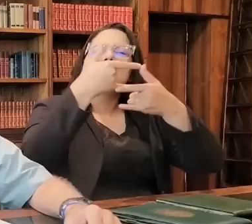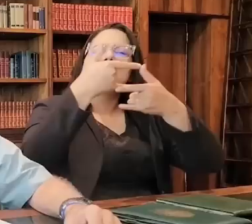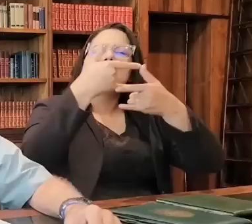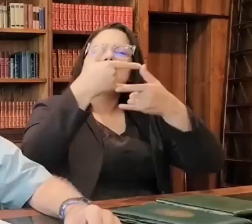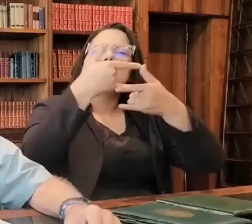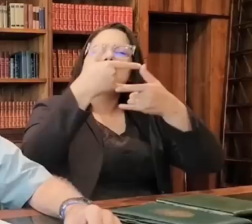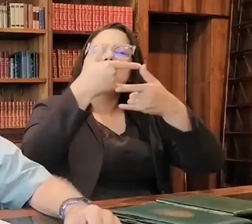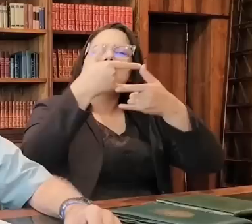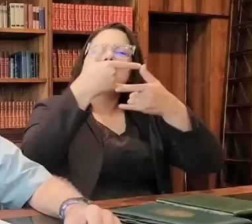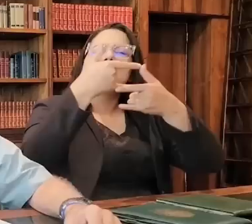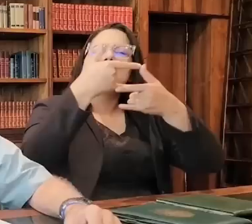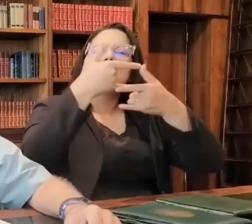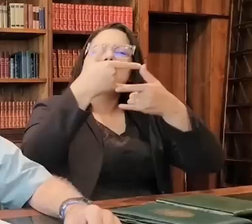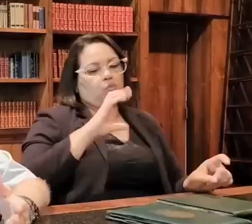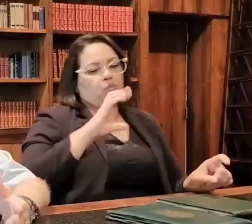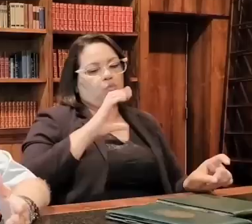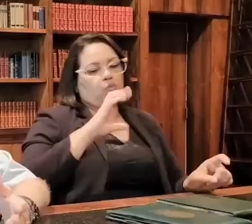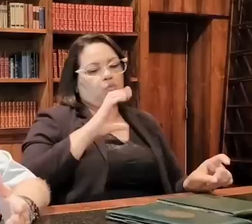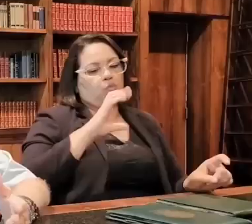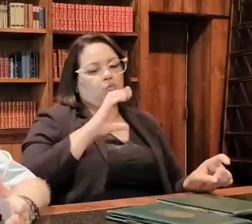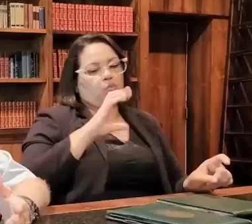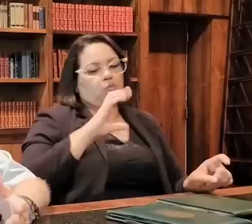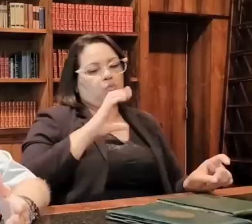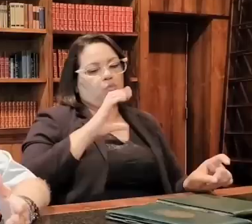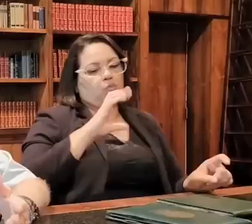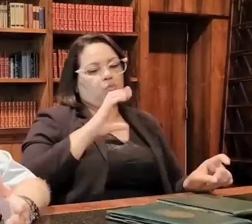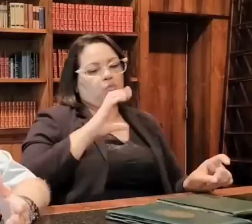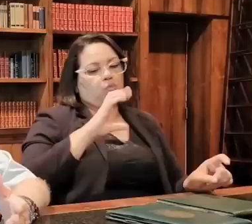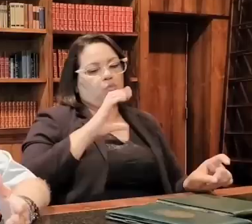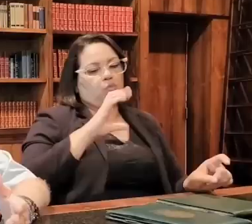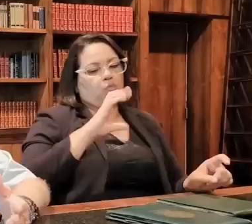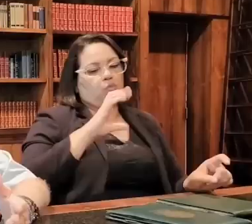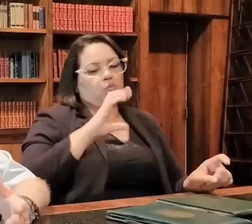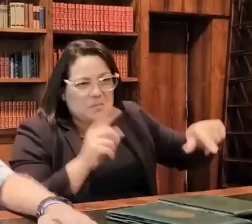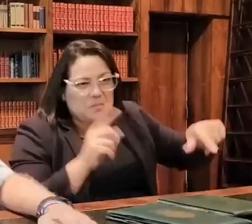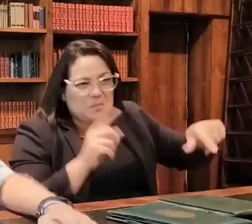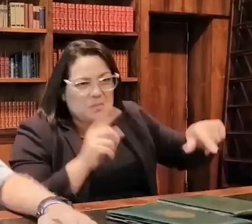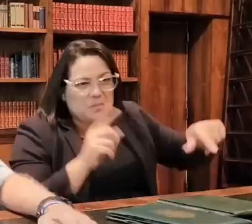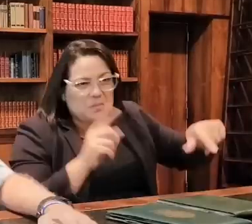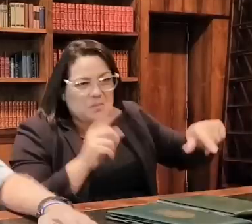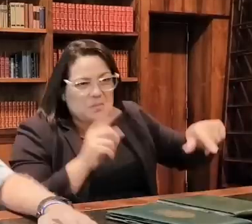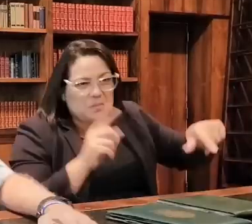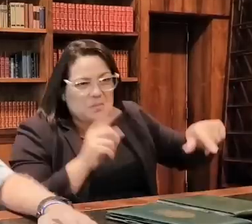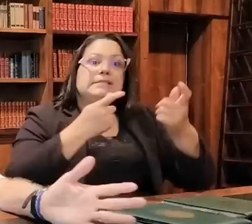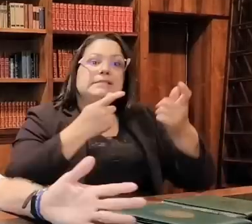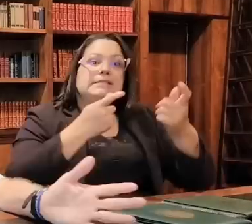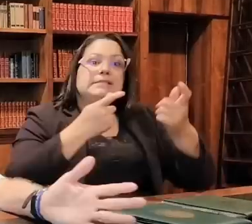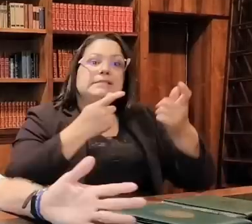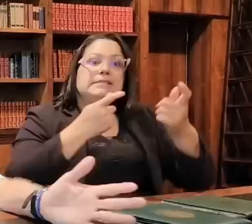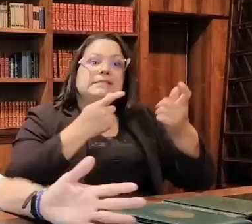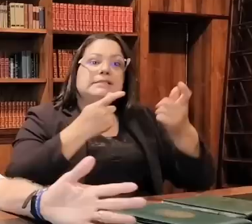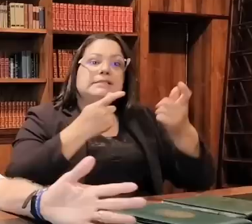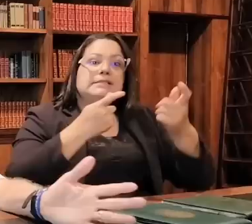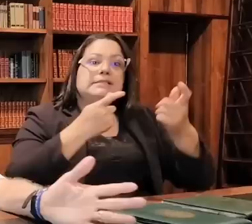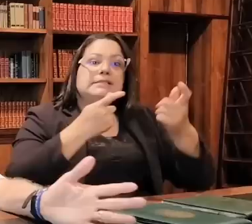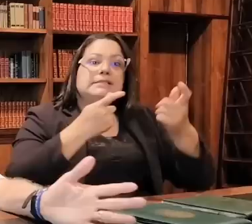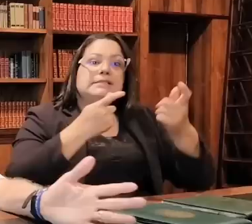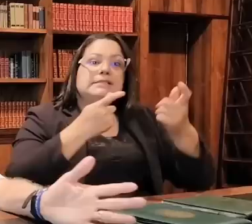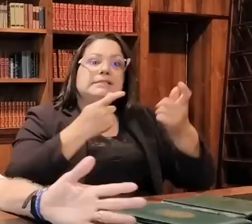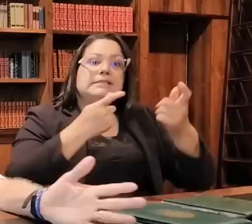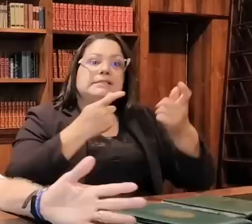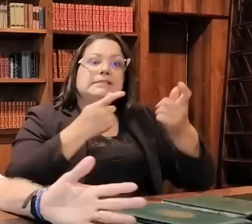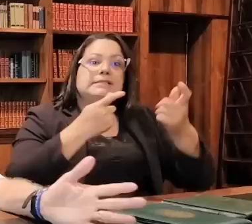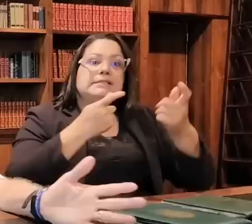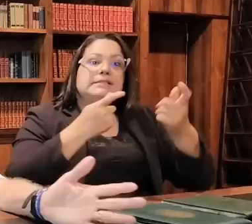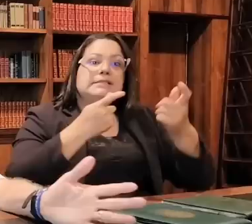discurso alguém é que tava na sala ali que tava chorando não era o bolsonaro dava para ver mas tinha claramente alguém chorando não